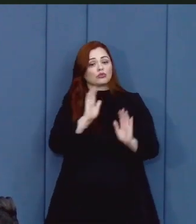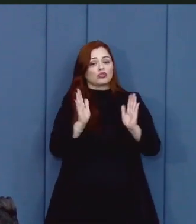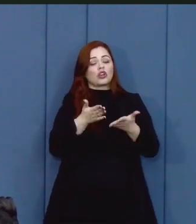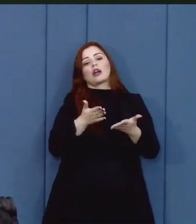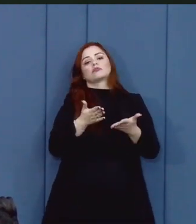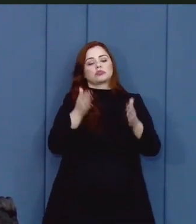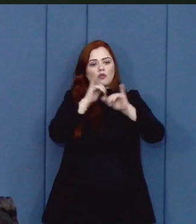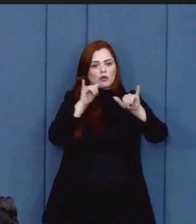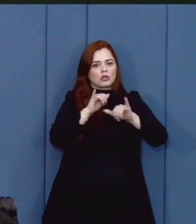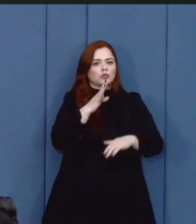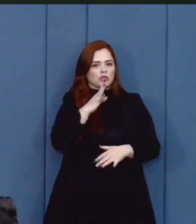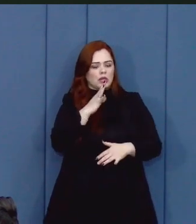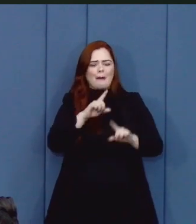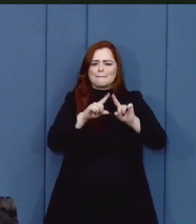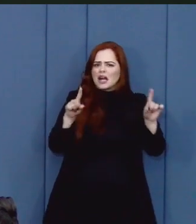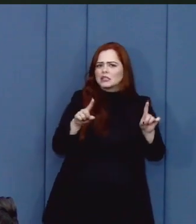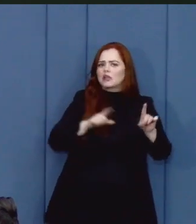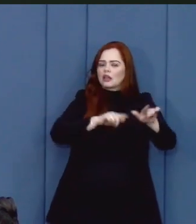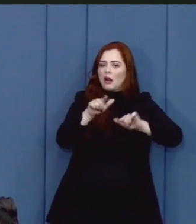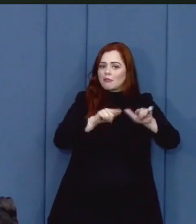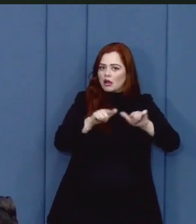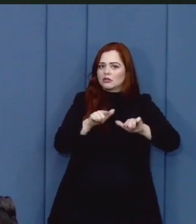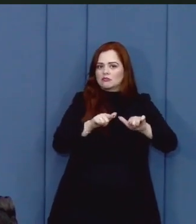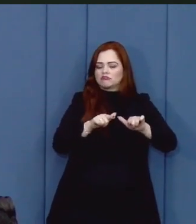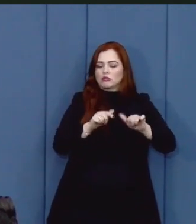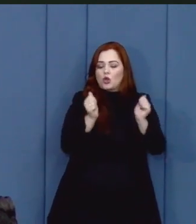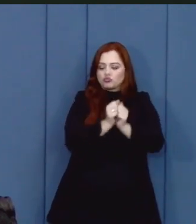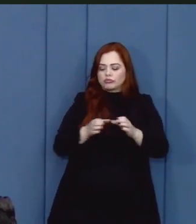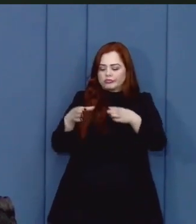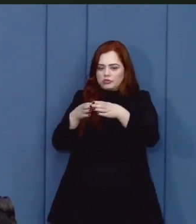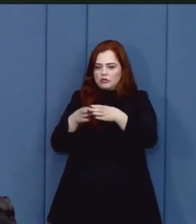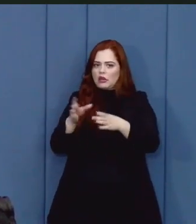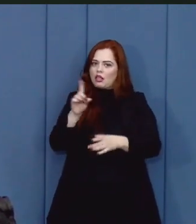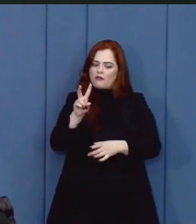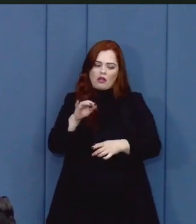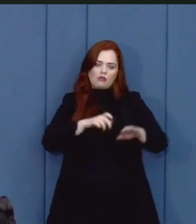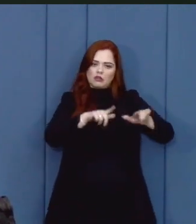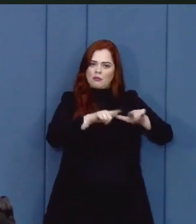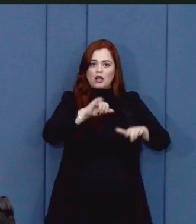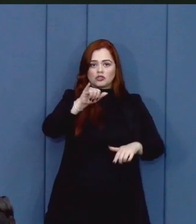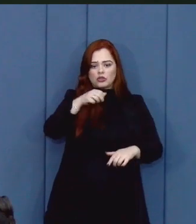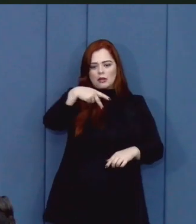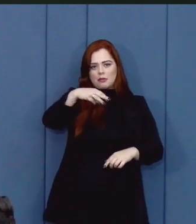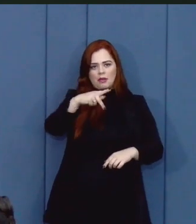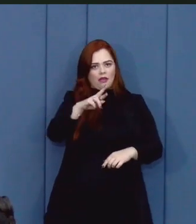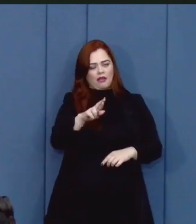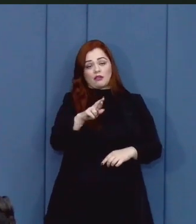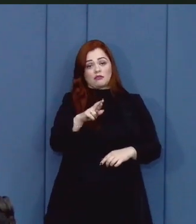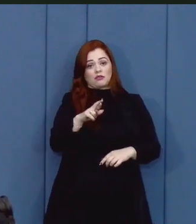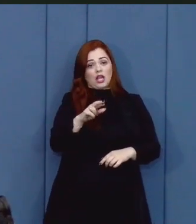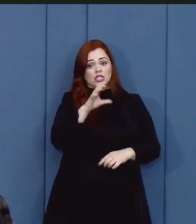conhecimento. Mas, quem trabalha na agência, né, não vai fazer o trabalho do JMPR no final de